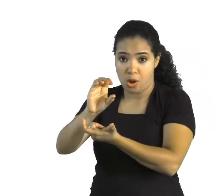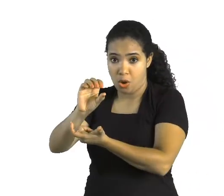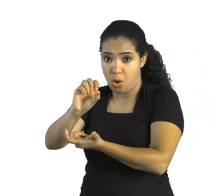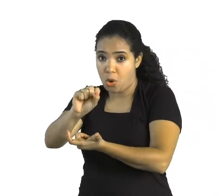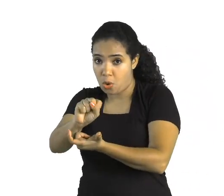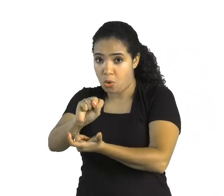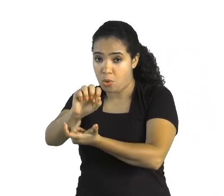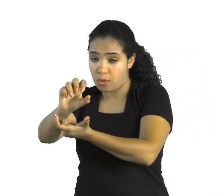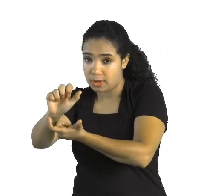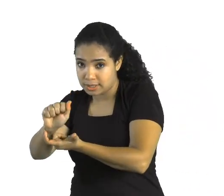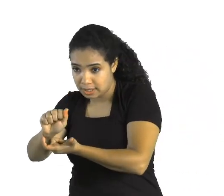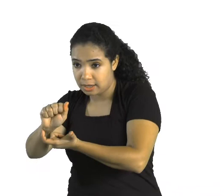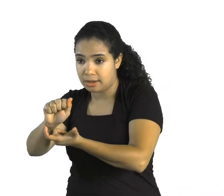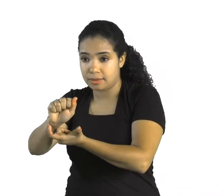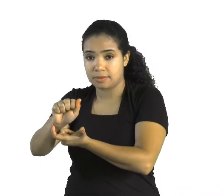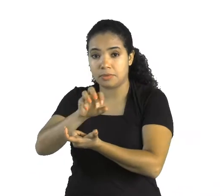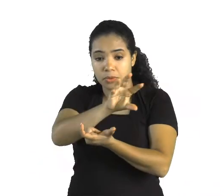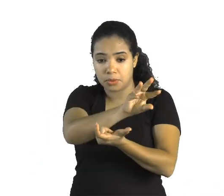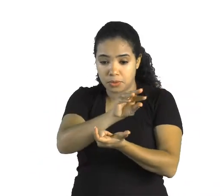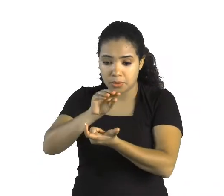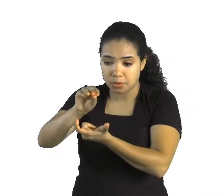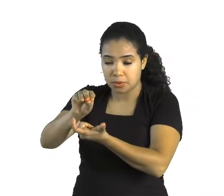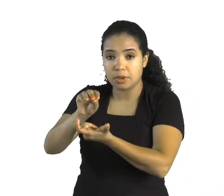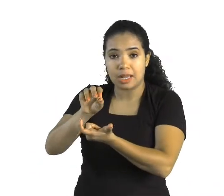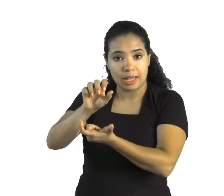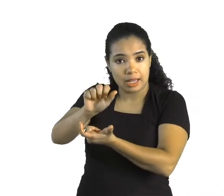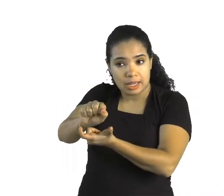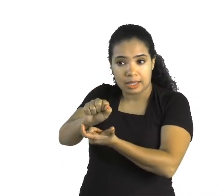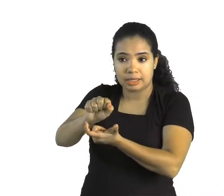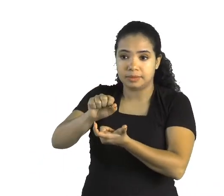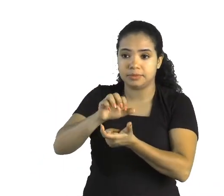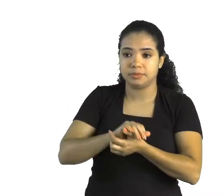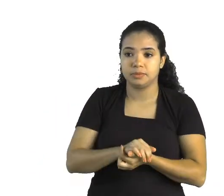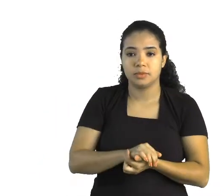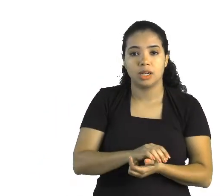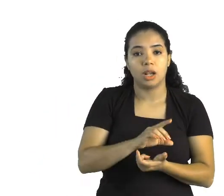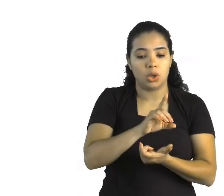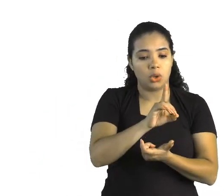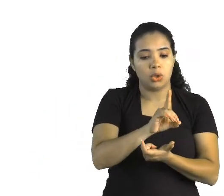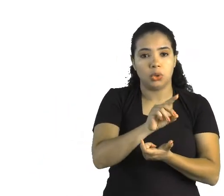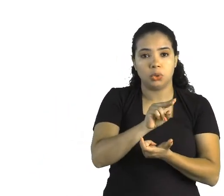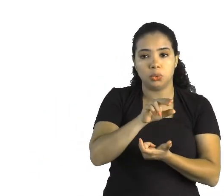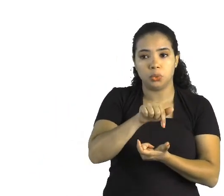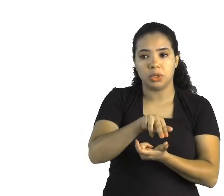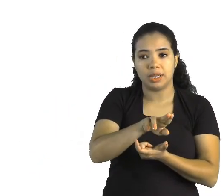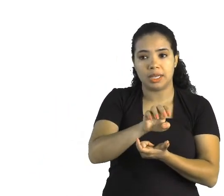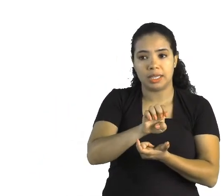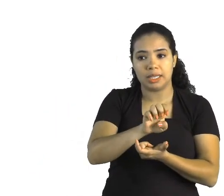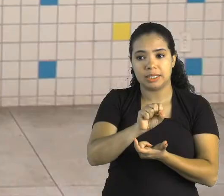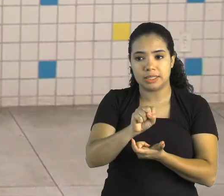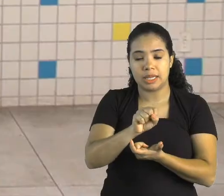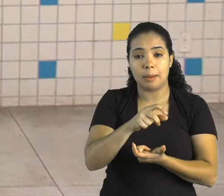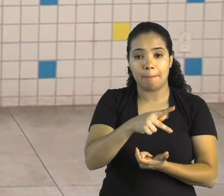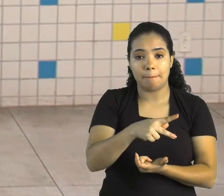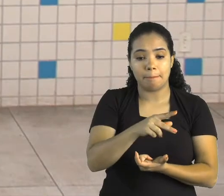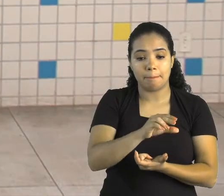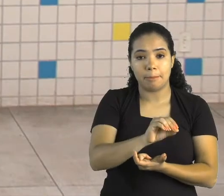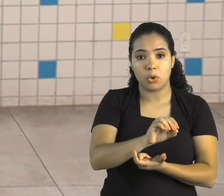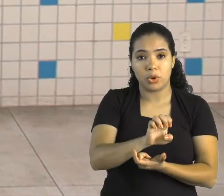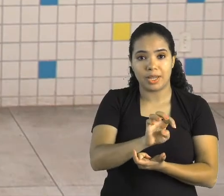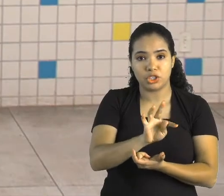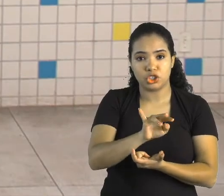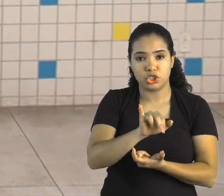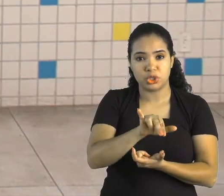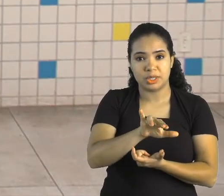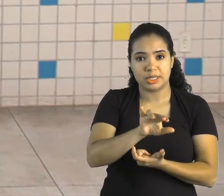Então, também com S, som de Z. Duquesa, poetiza. Então, são exemplos